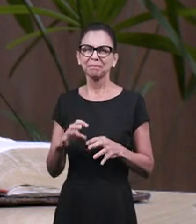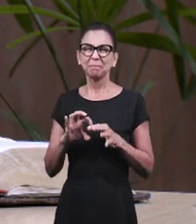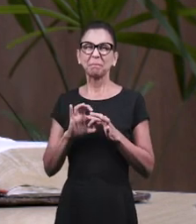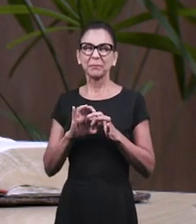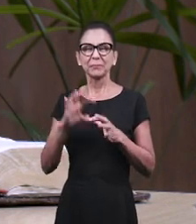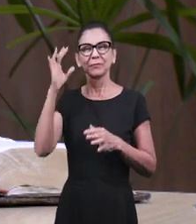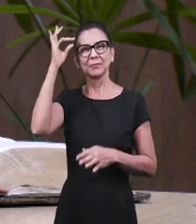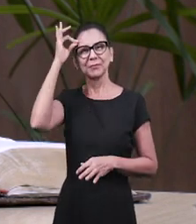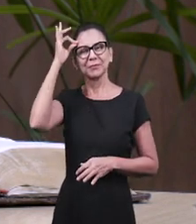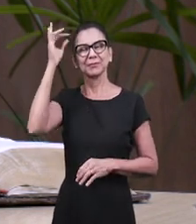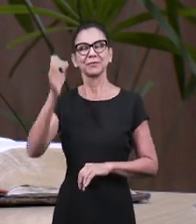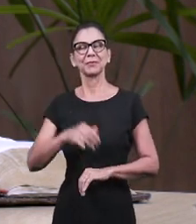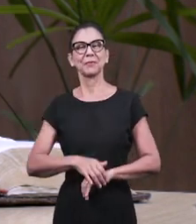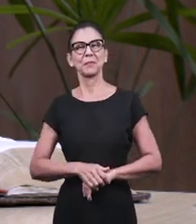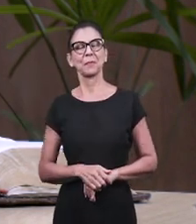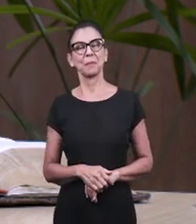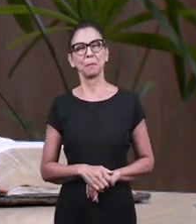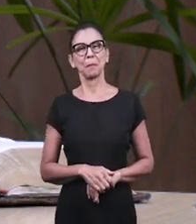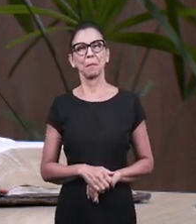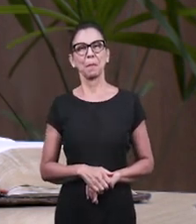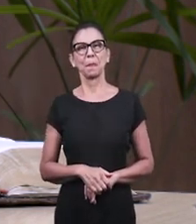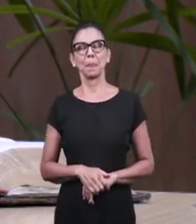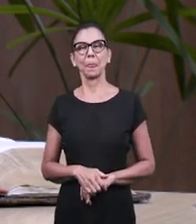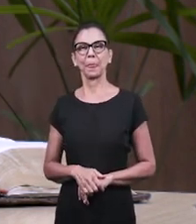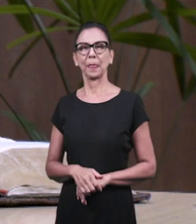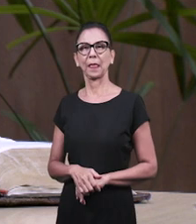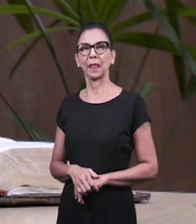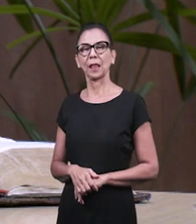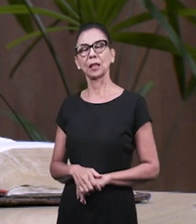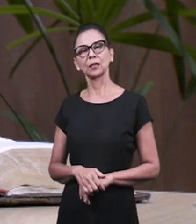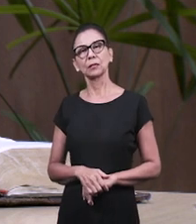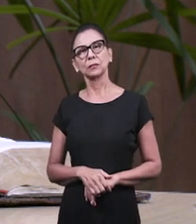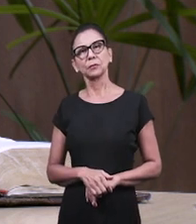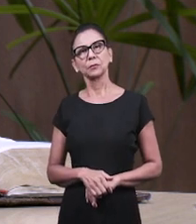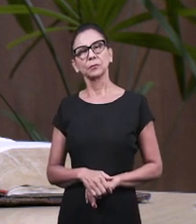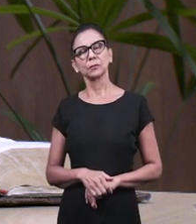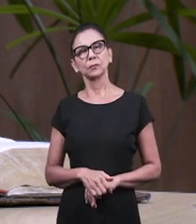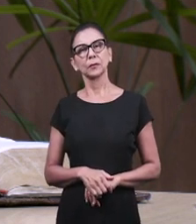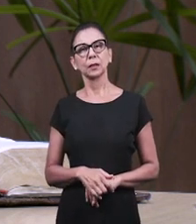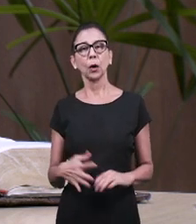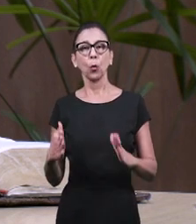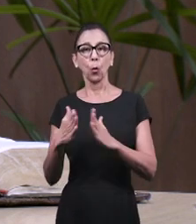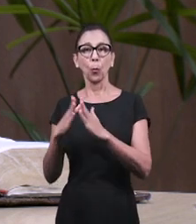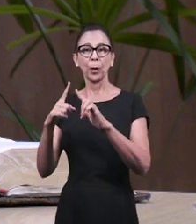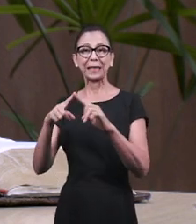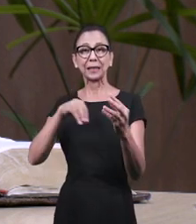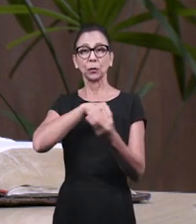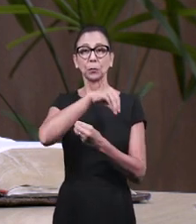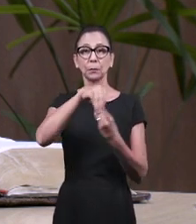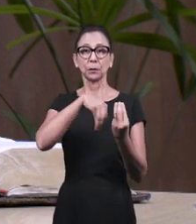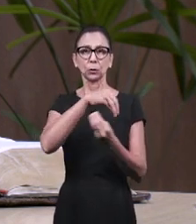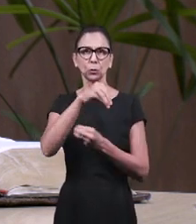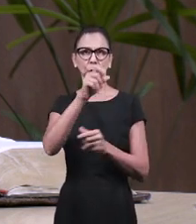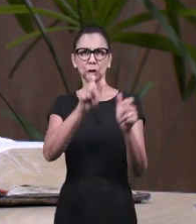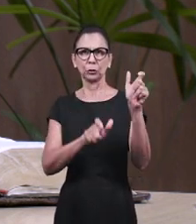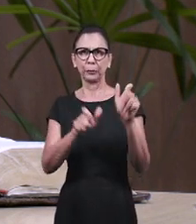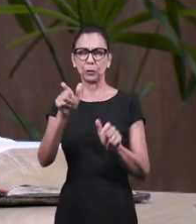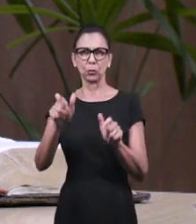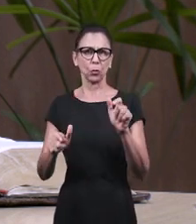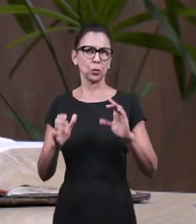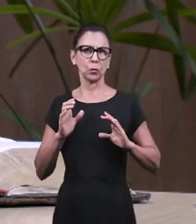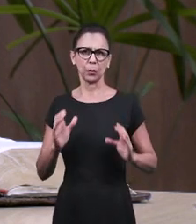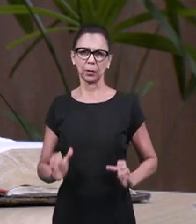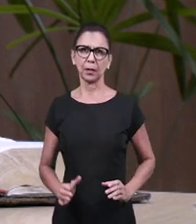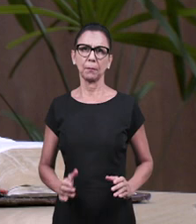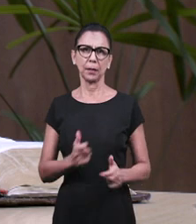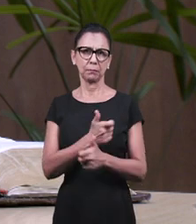Josias? Mas então, devido a igreja ser dessa forma heterogênea, tem os chamados